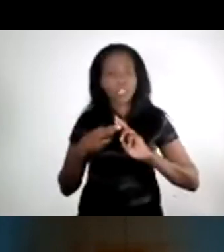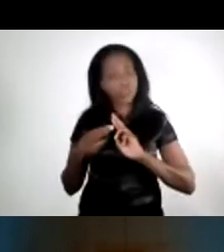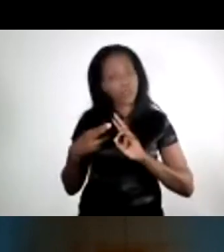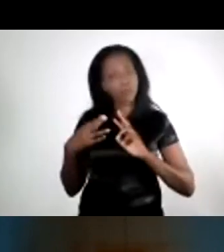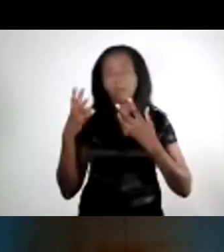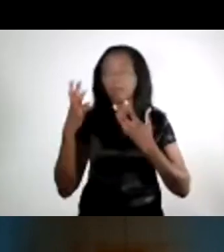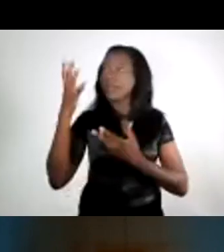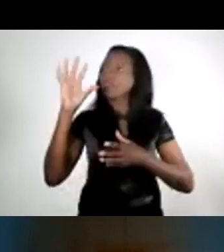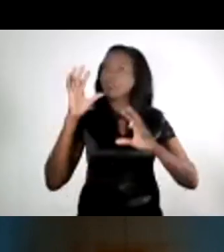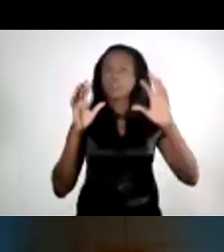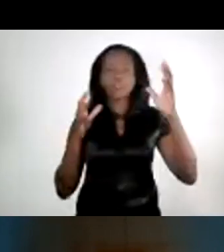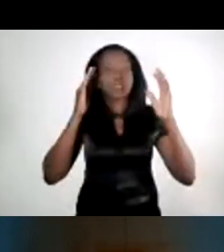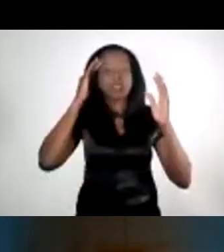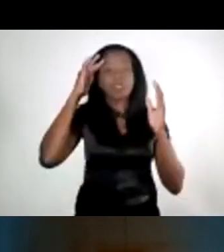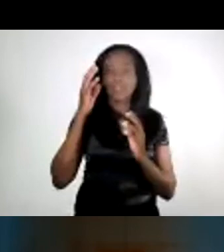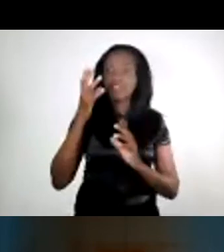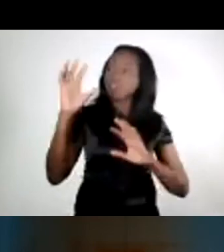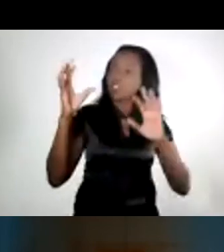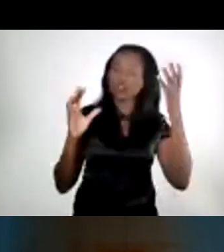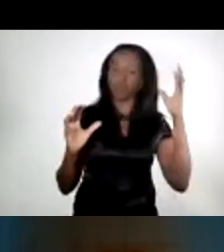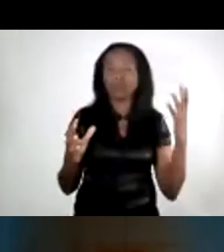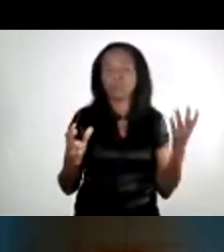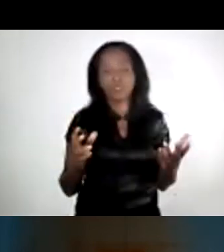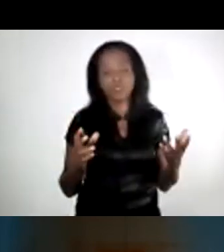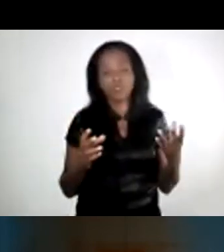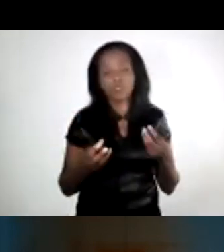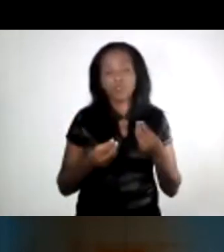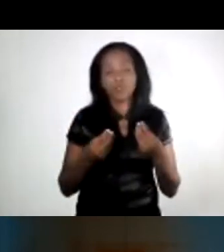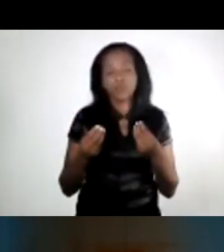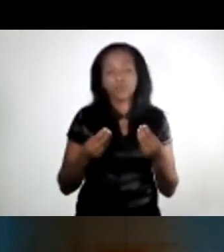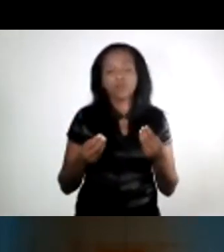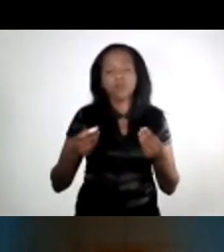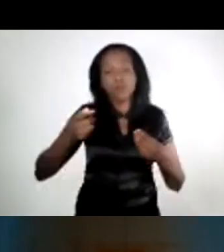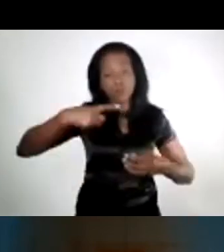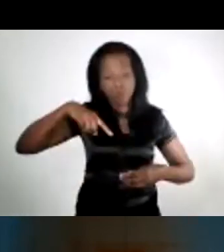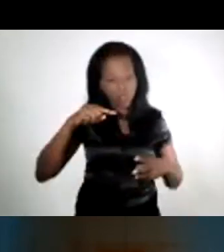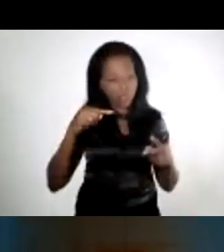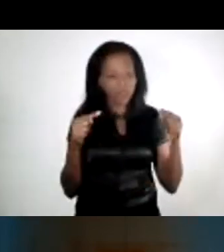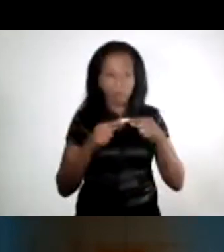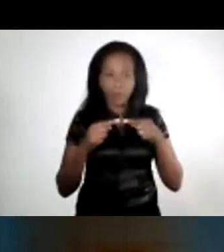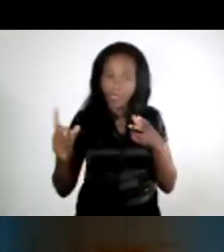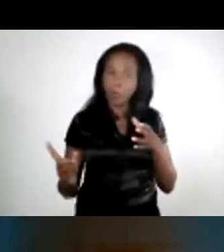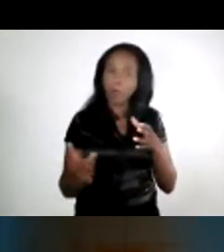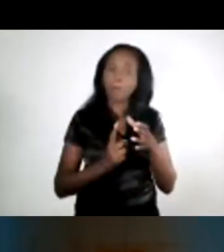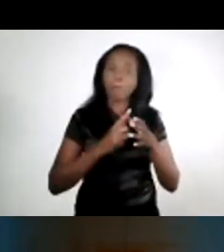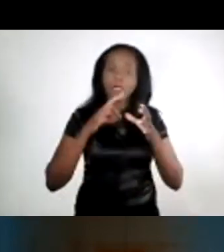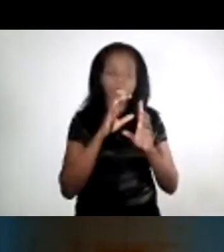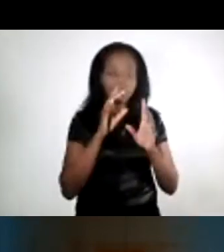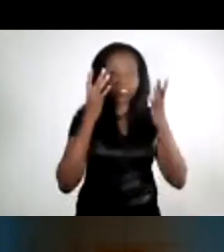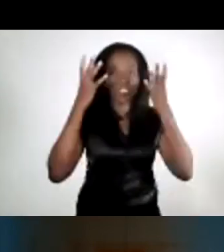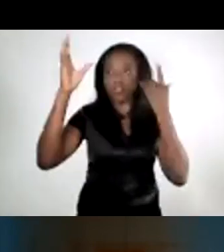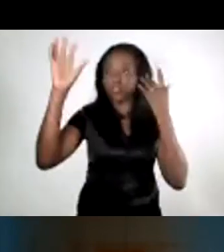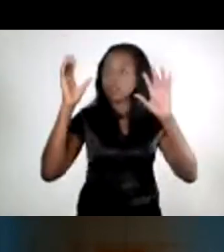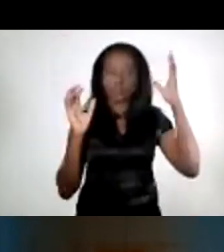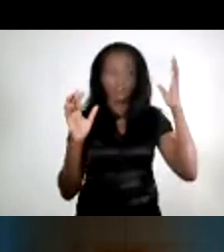natureza, entendendo a natureza como nós, né, sendo essa própria natureza, é importante para a gente